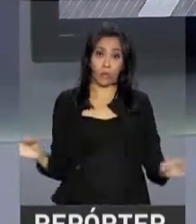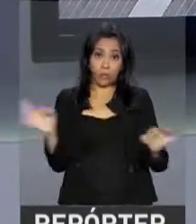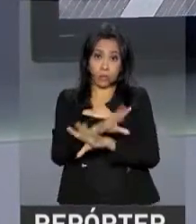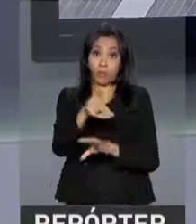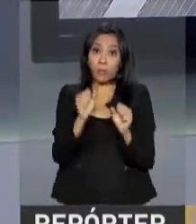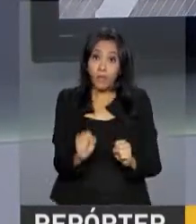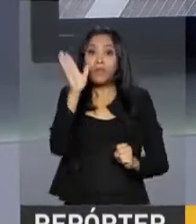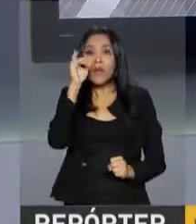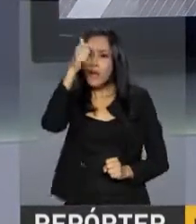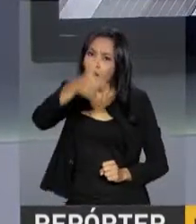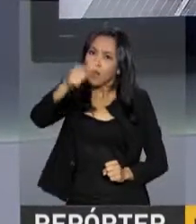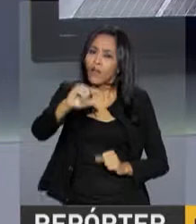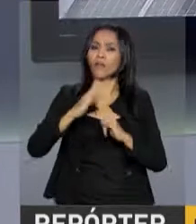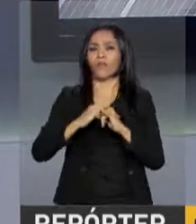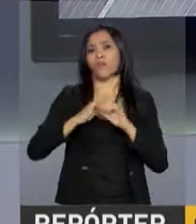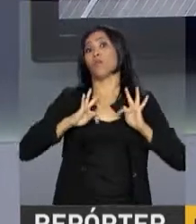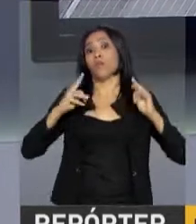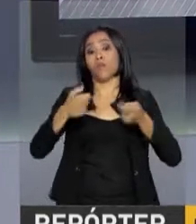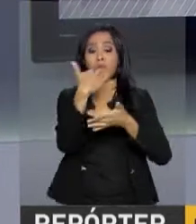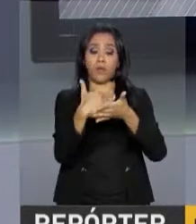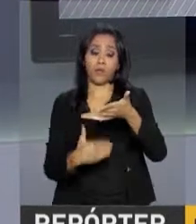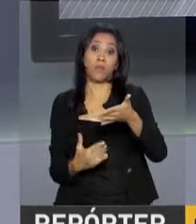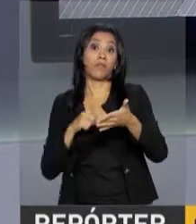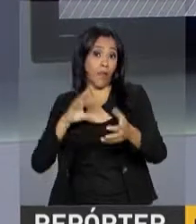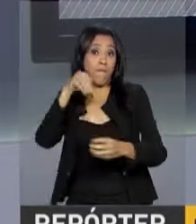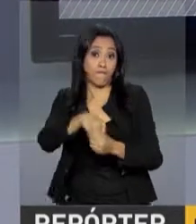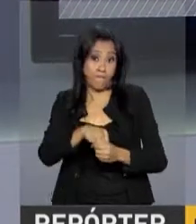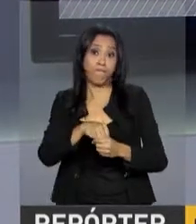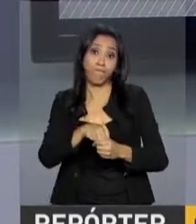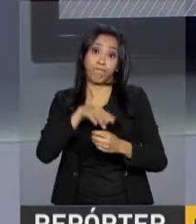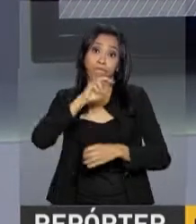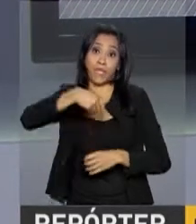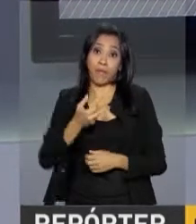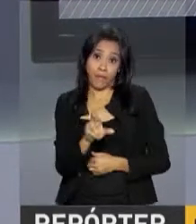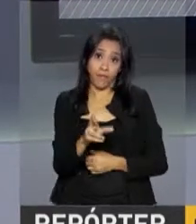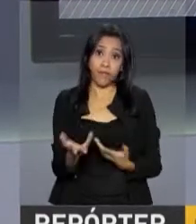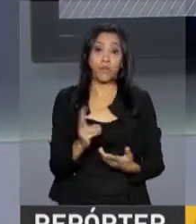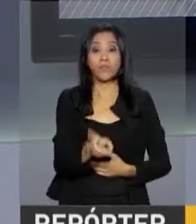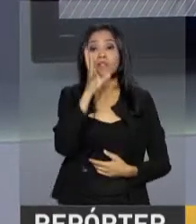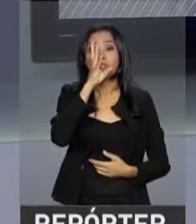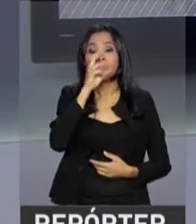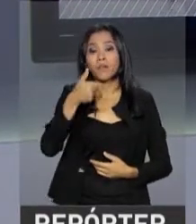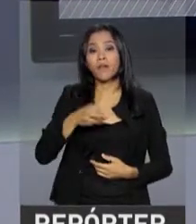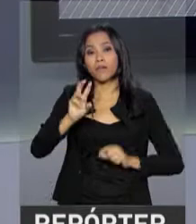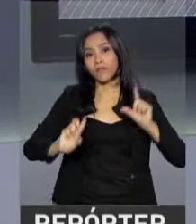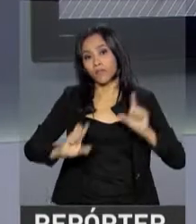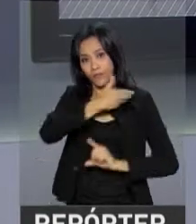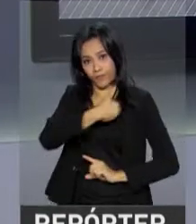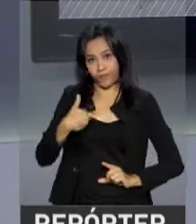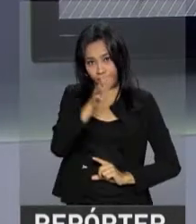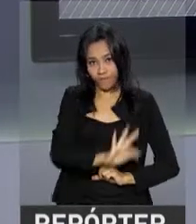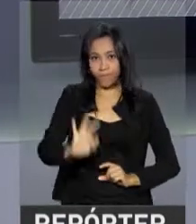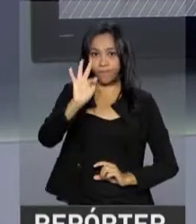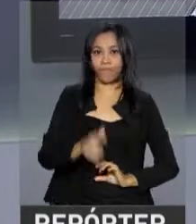Você pode rever as reportagens no YouTube e toda a nossa programação também está na página da NBR na internet. Continue na NBR, a TV do